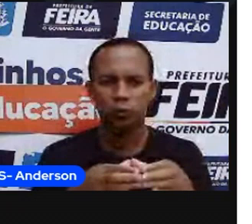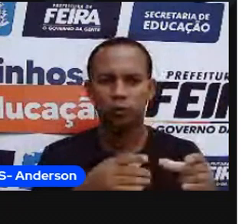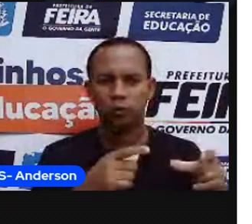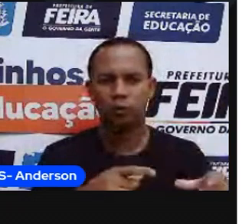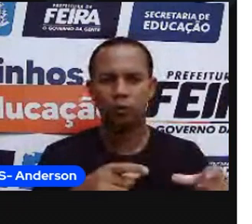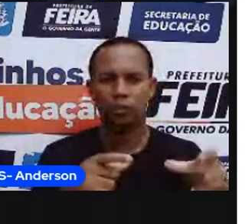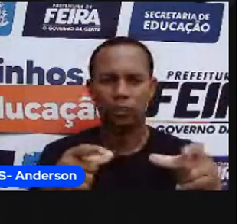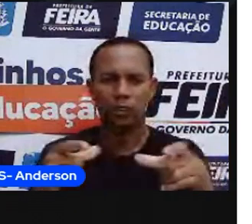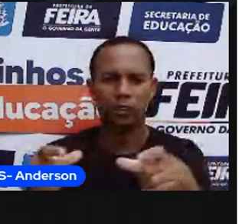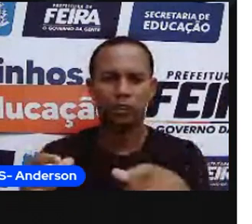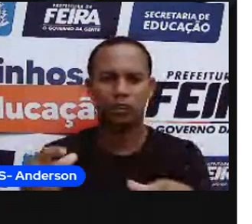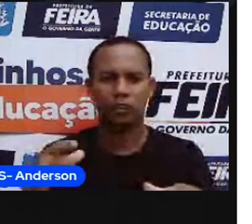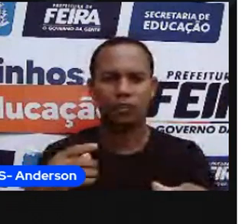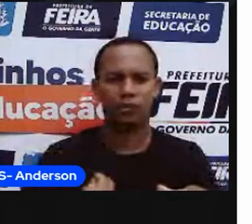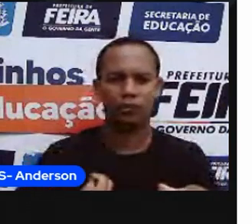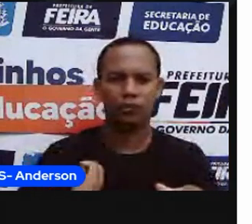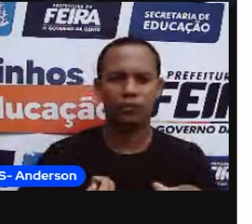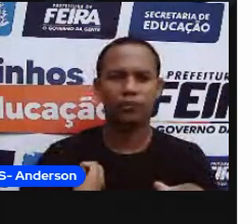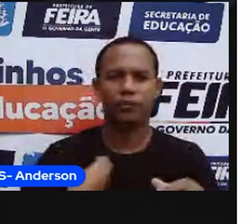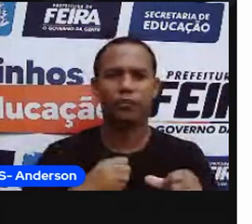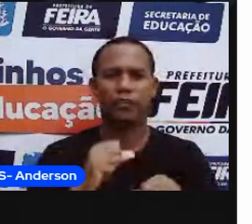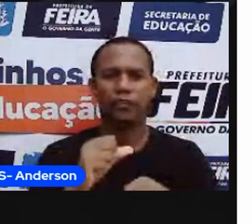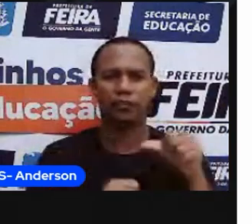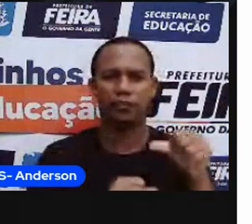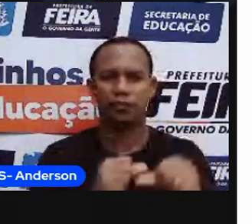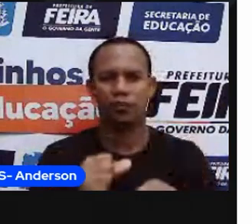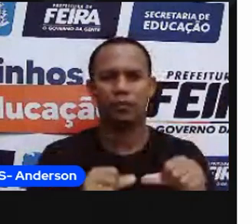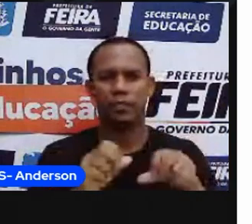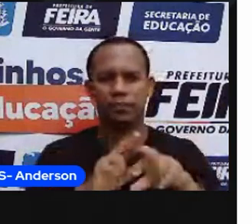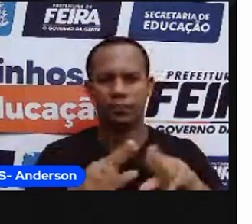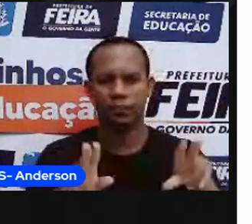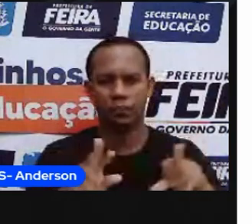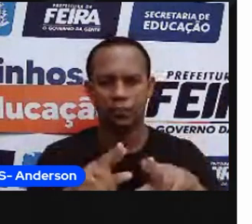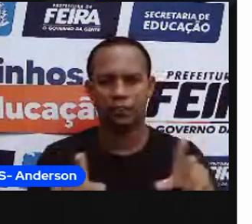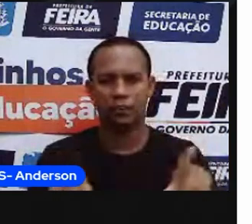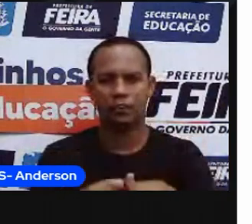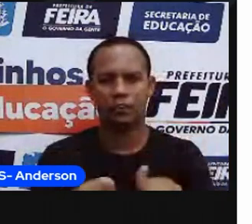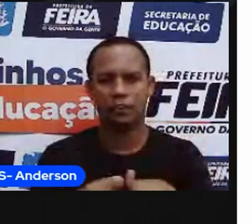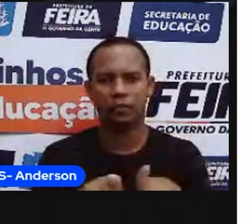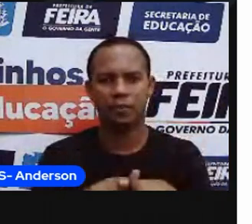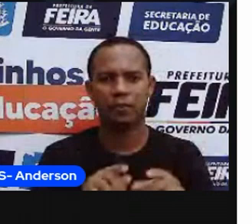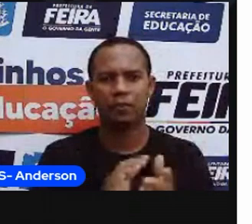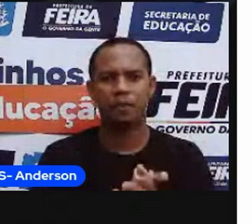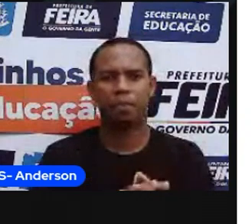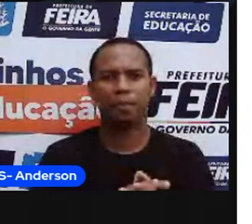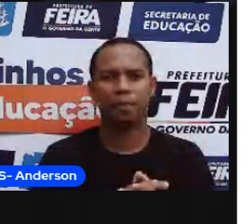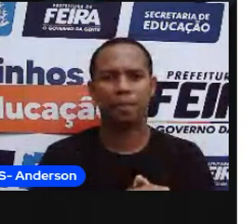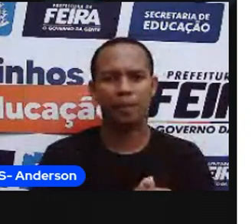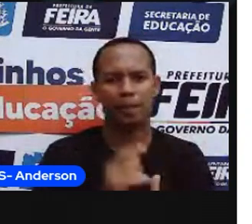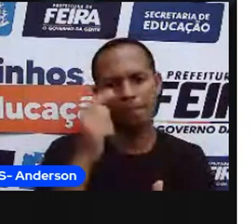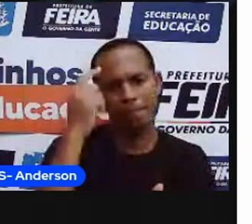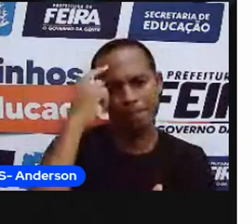que vive pode transformar o ambiente de diferentes formas, né? Então, assim, nem vamos